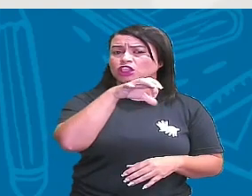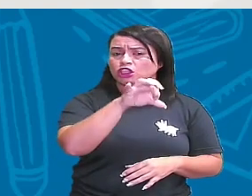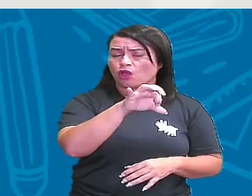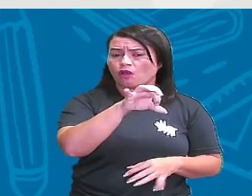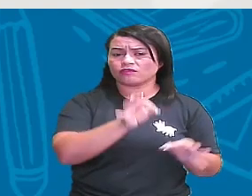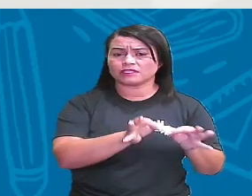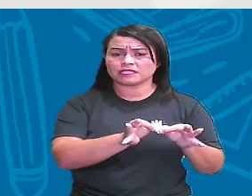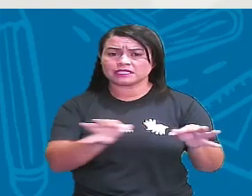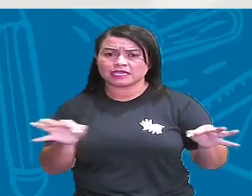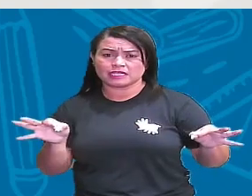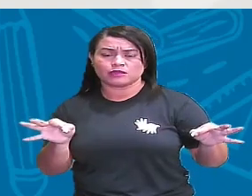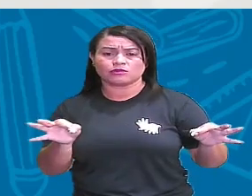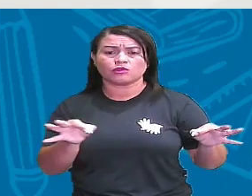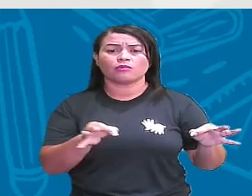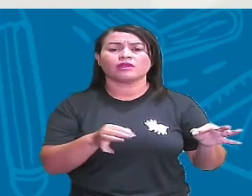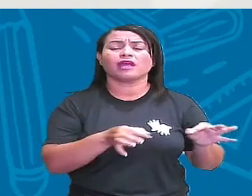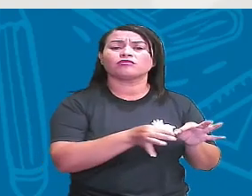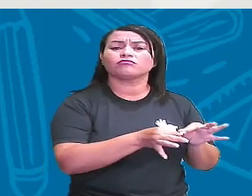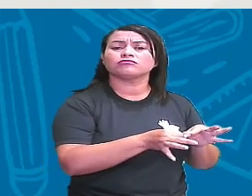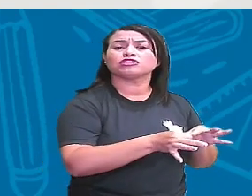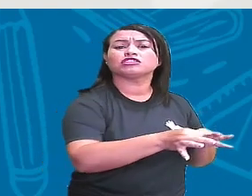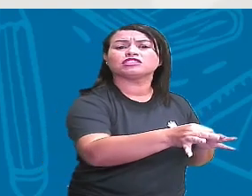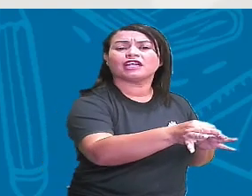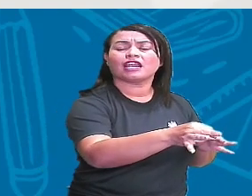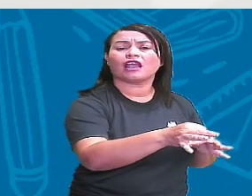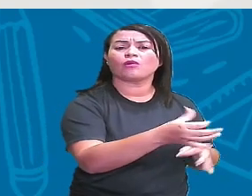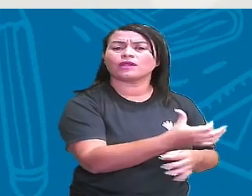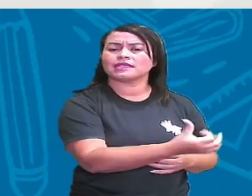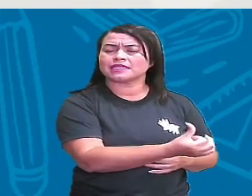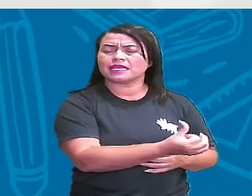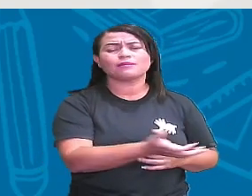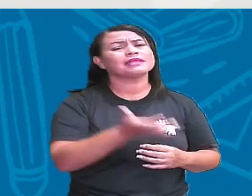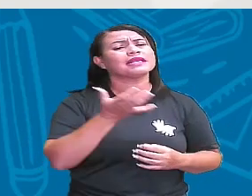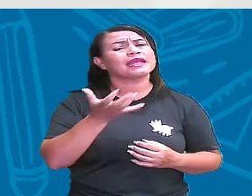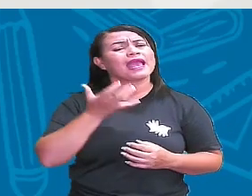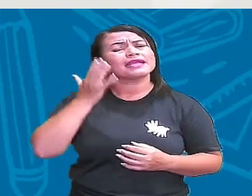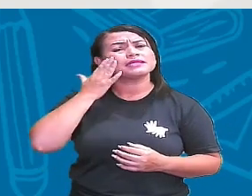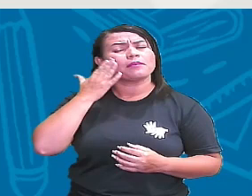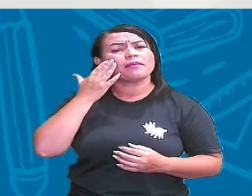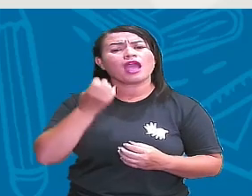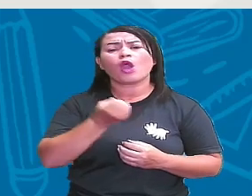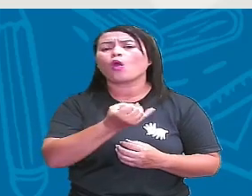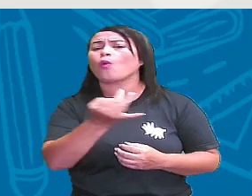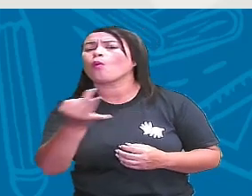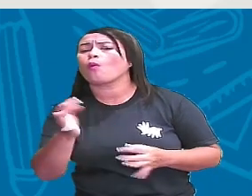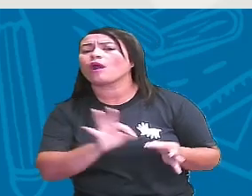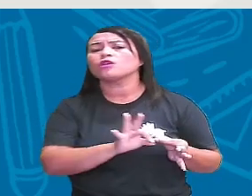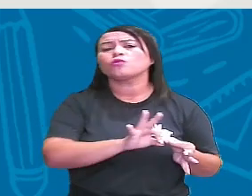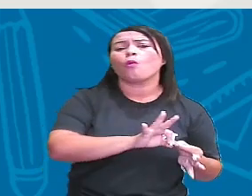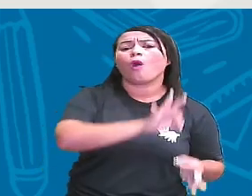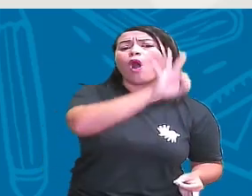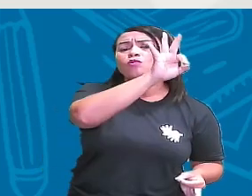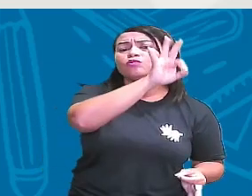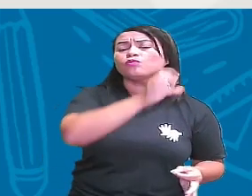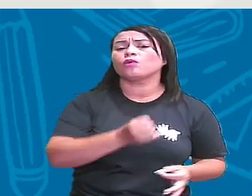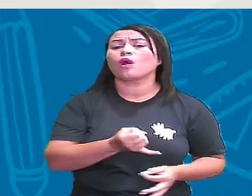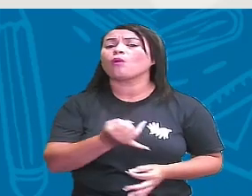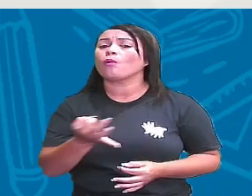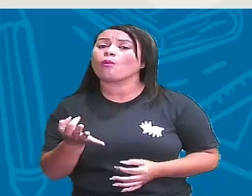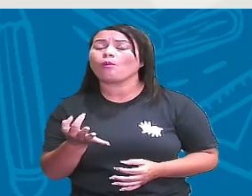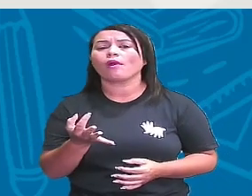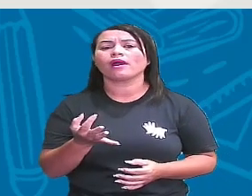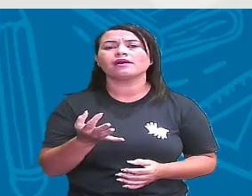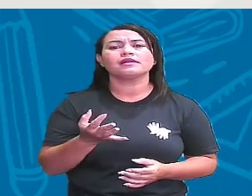por 6 centímetros de largura. Mas ele quer saber que altura irá atingir, né? A